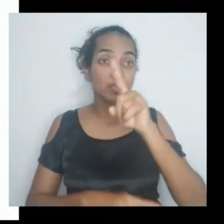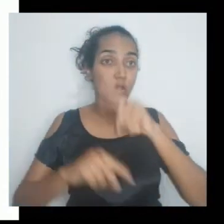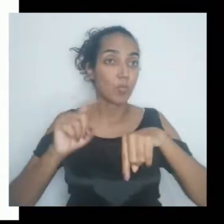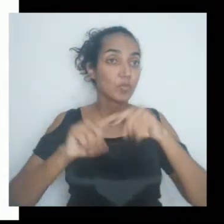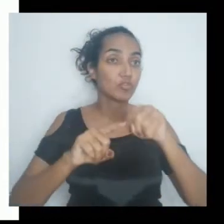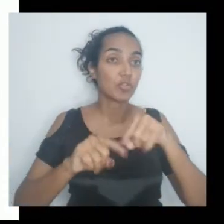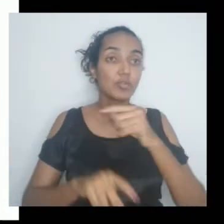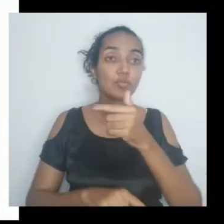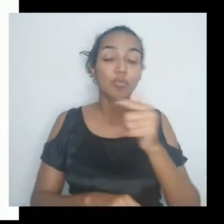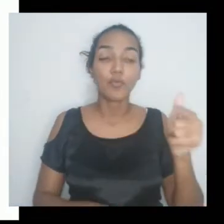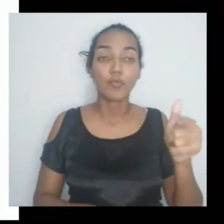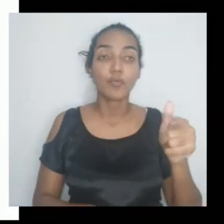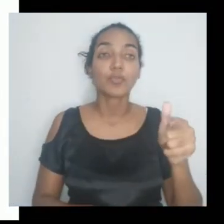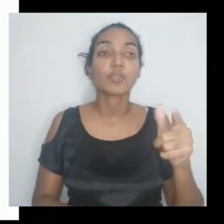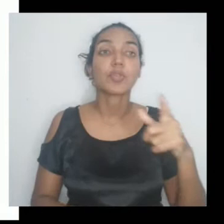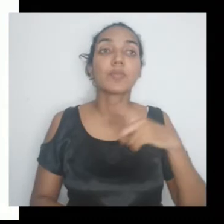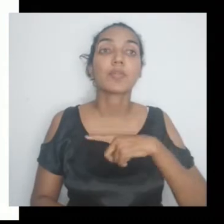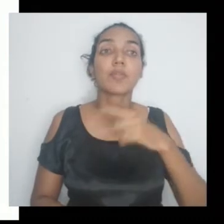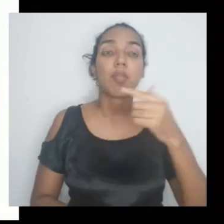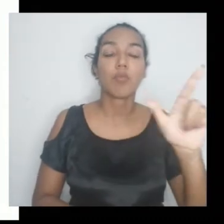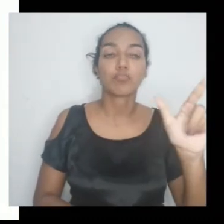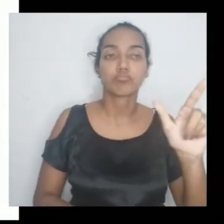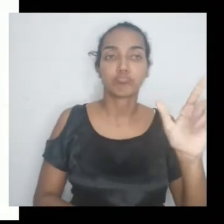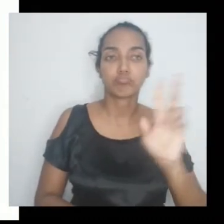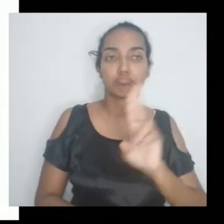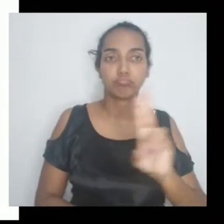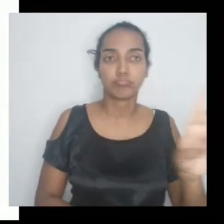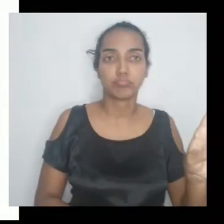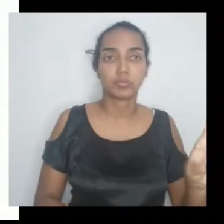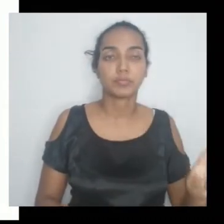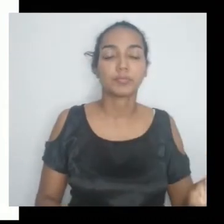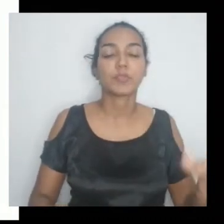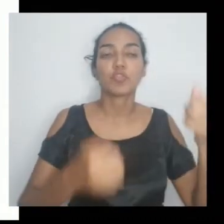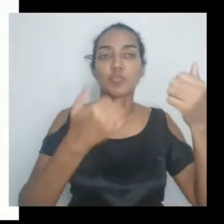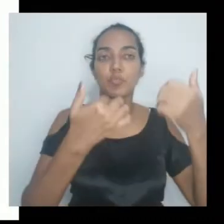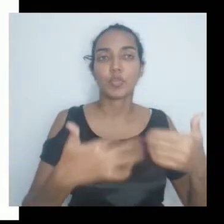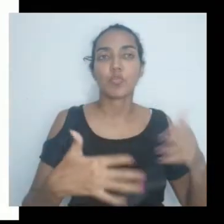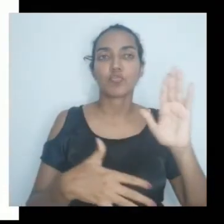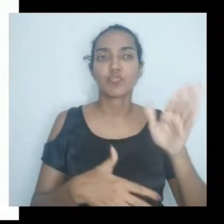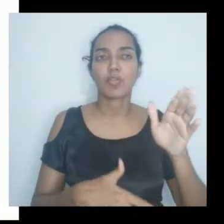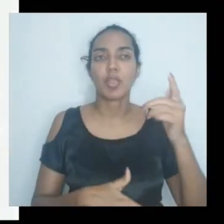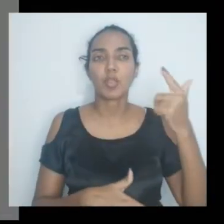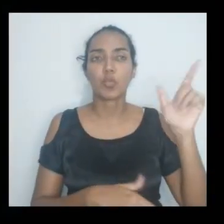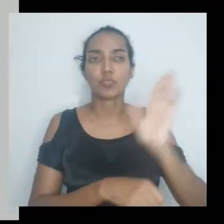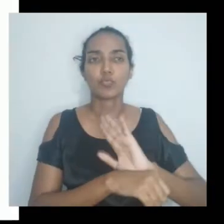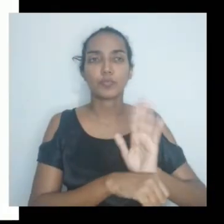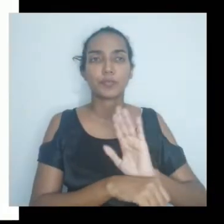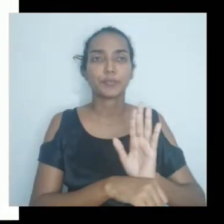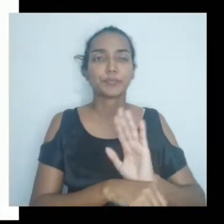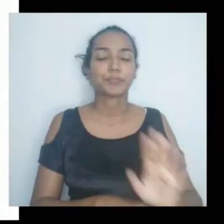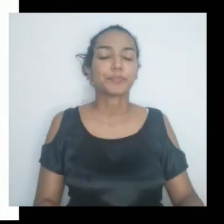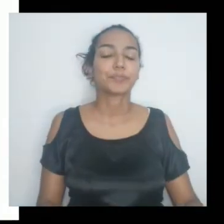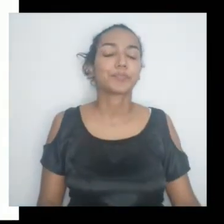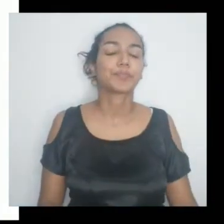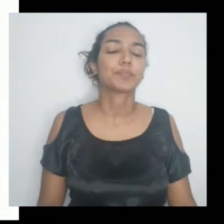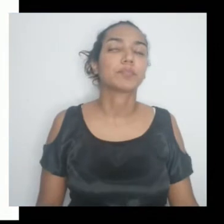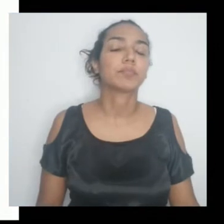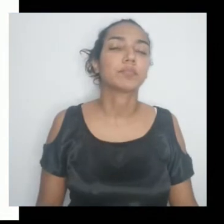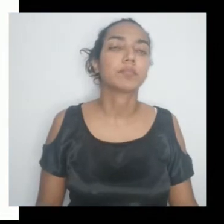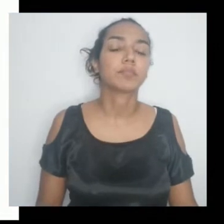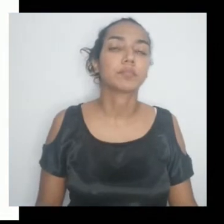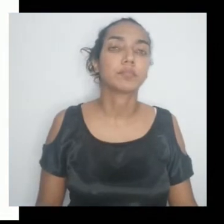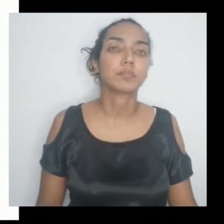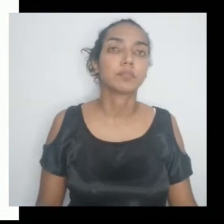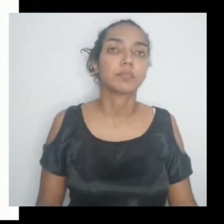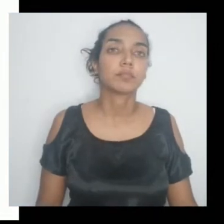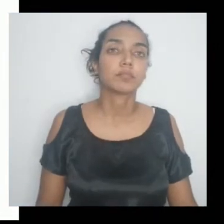Como já foi explicado em outros vídeos, o professor Vanilson explicou muito bem. Então, casts correspondem à substituição dinâmica de tipos e